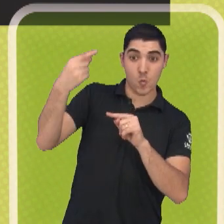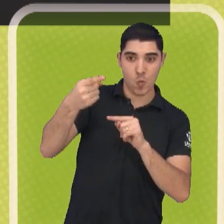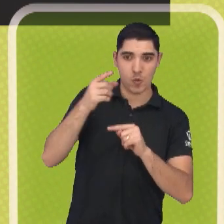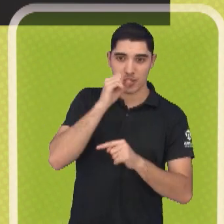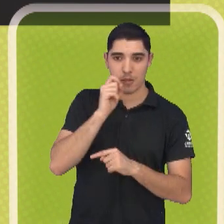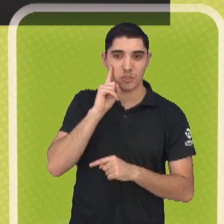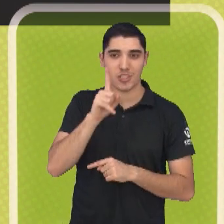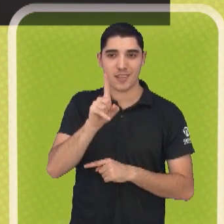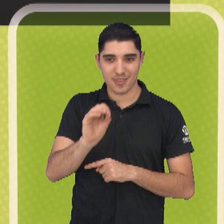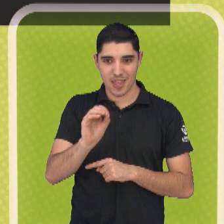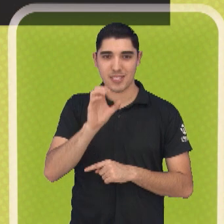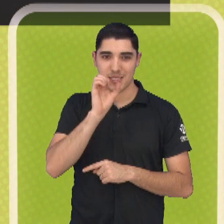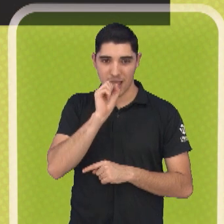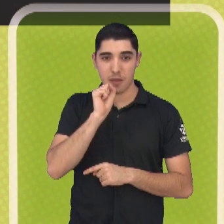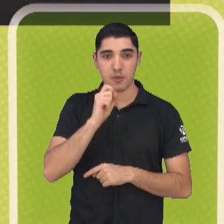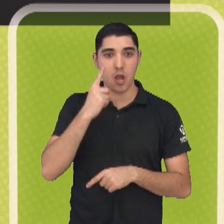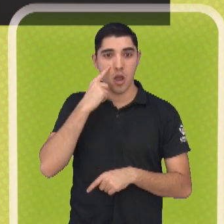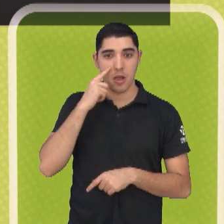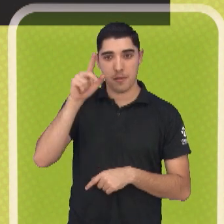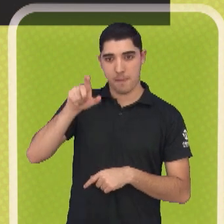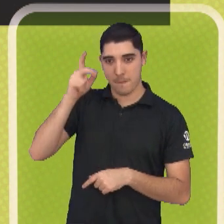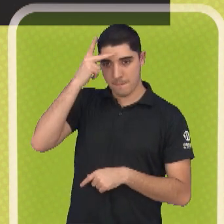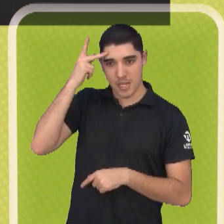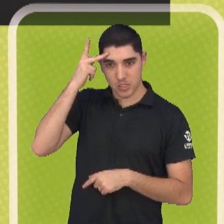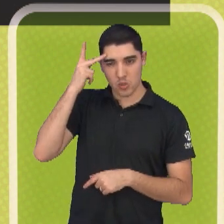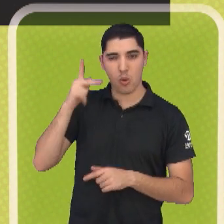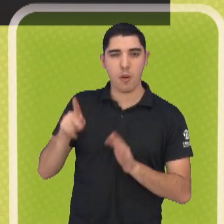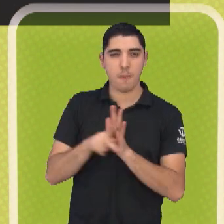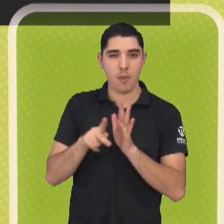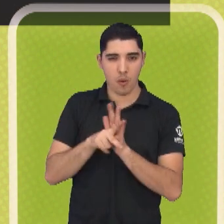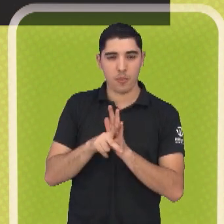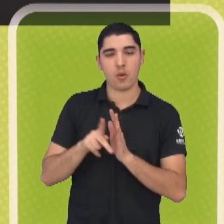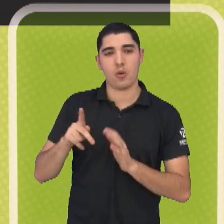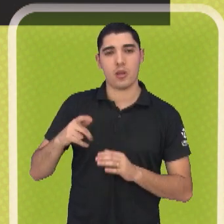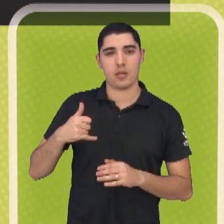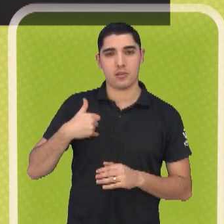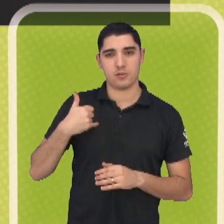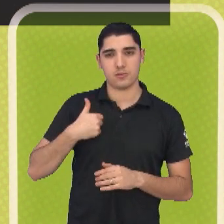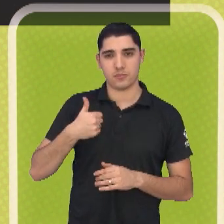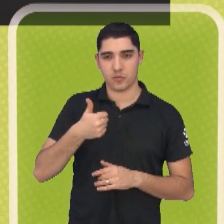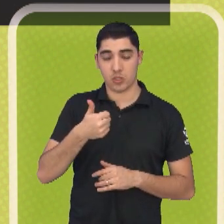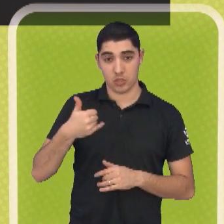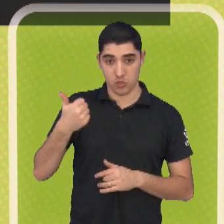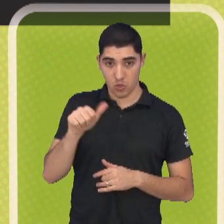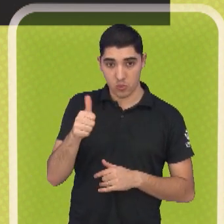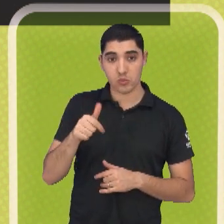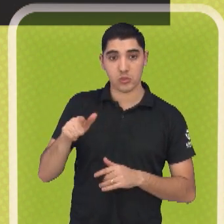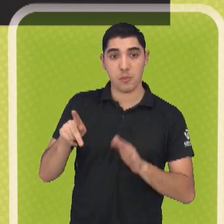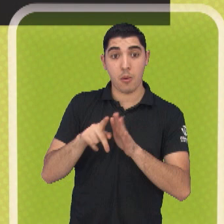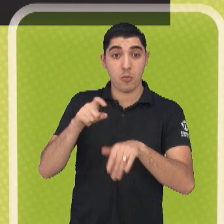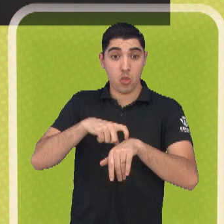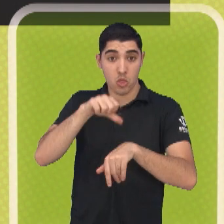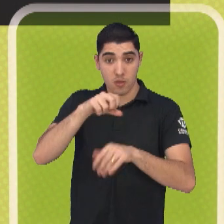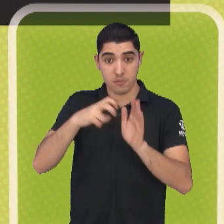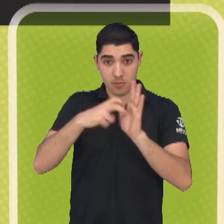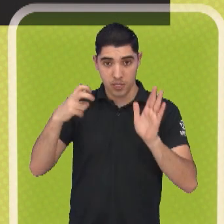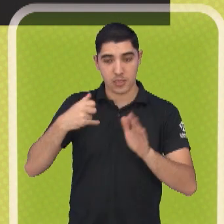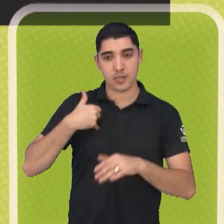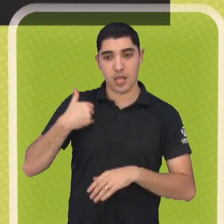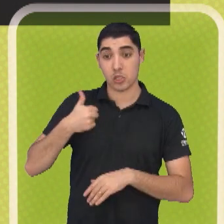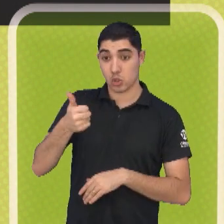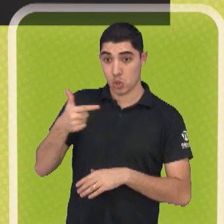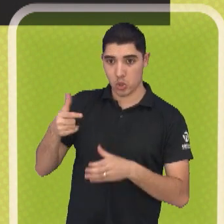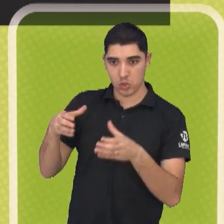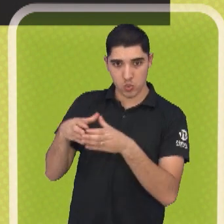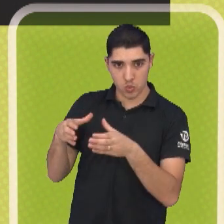8:30 da manhã nascidos em 2013 vão participar do núcleo de aprendizagem esportiva categoria sub 11 horas da manhã nas citas entre 2011